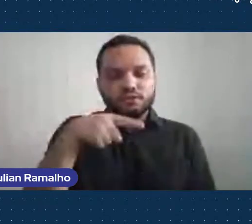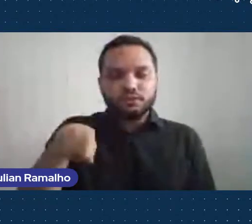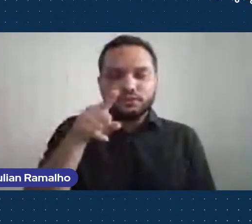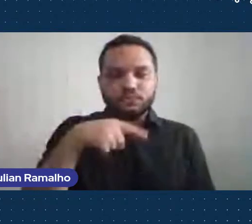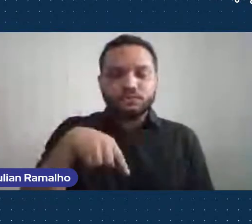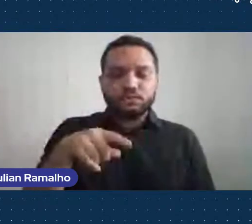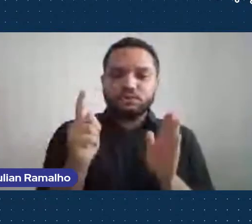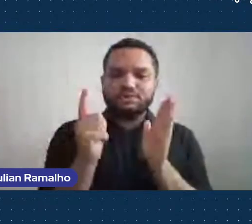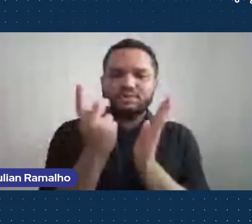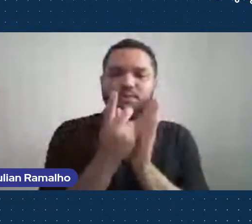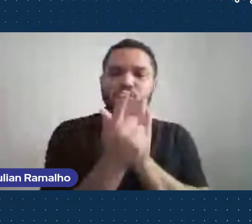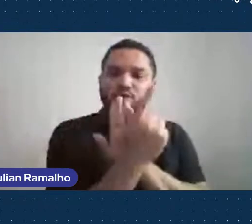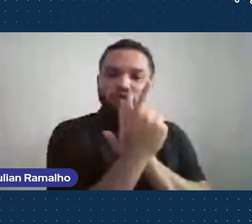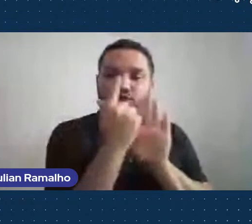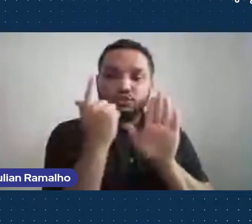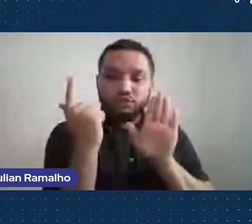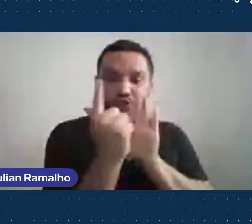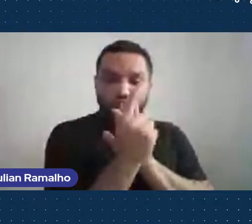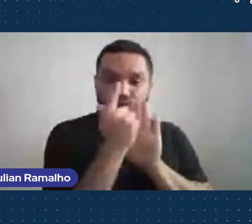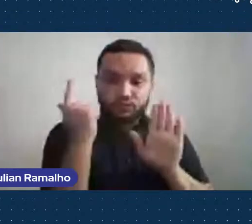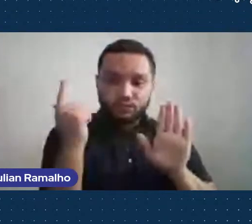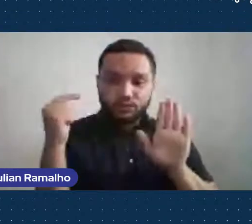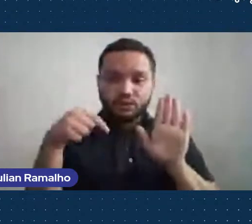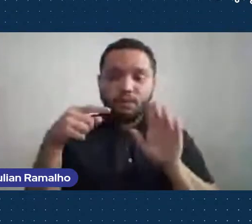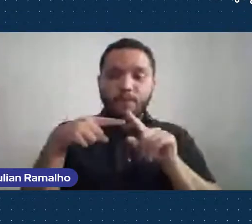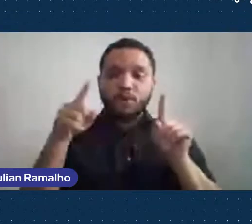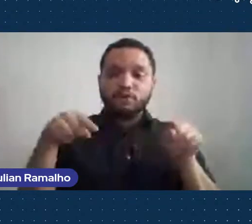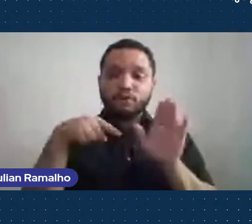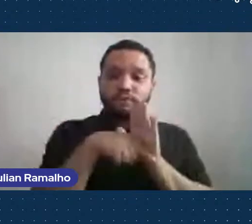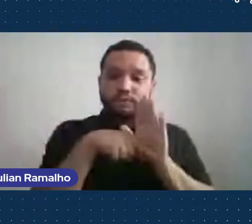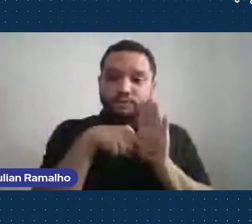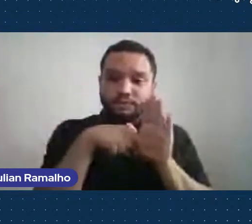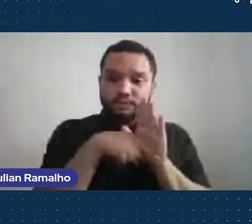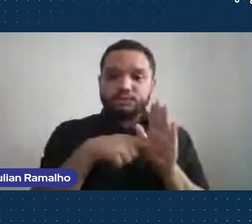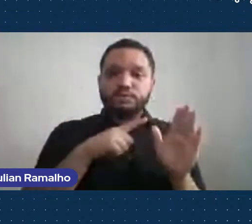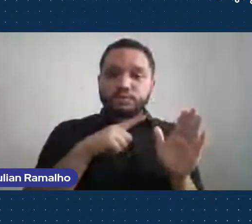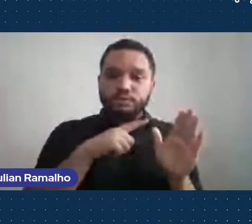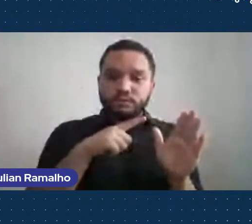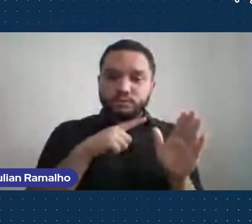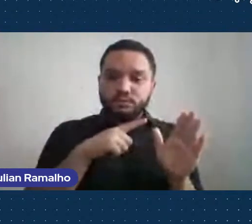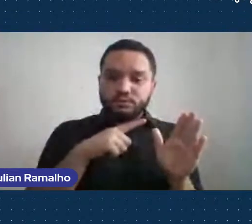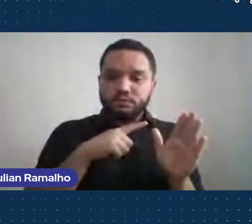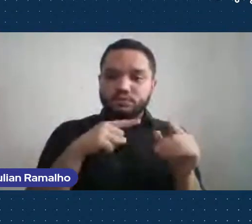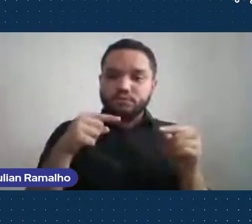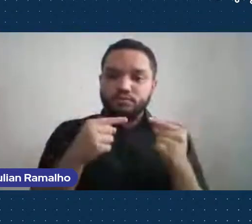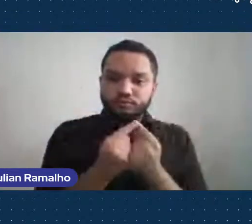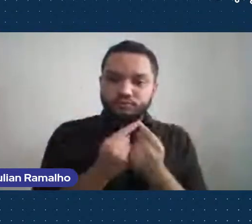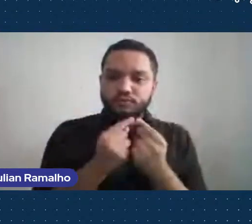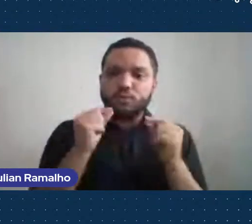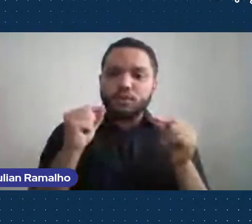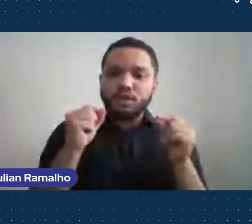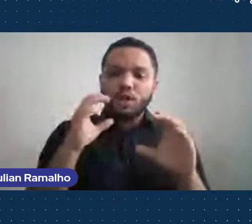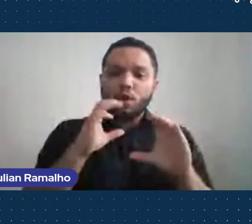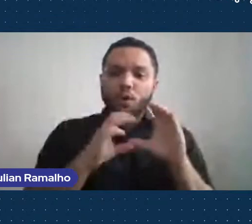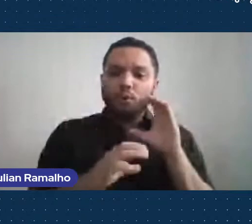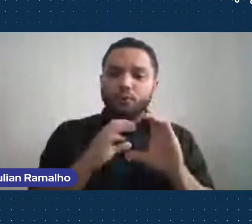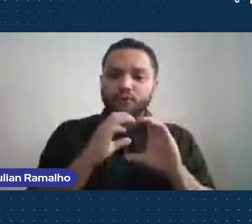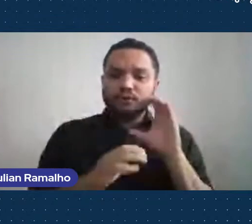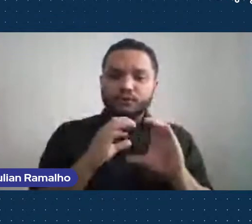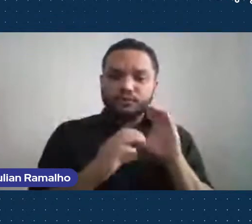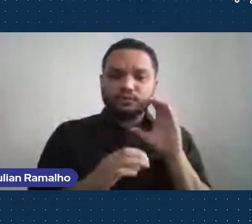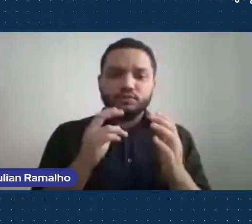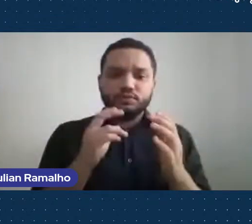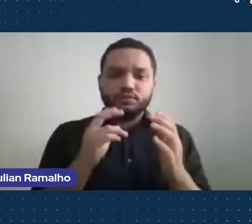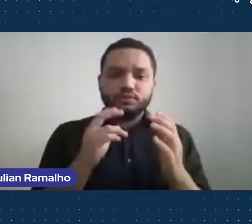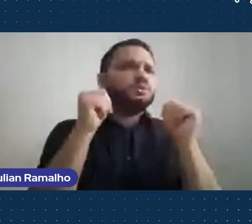gênero, o projeto de pesquisa ele também atende a uma determinada situação de comunicação, né? Todo gênero